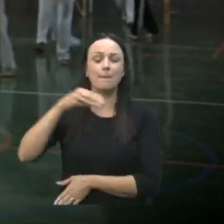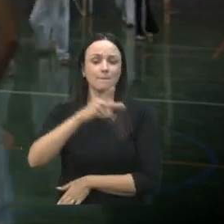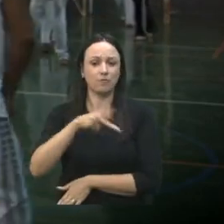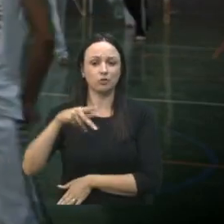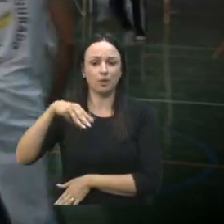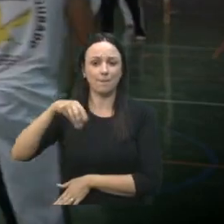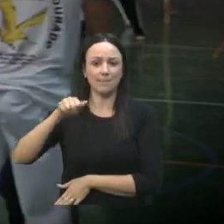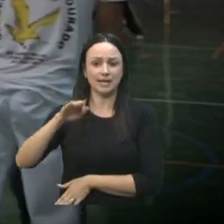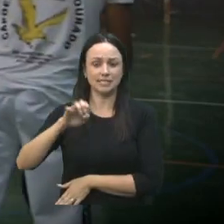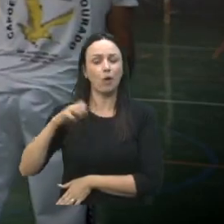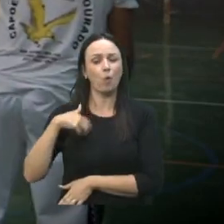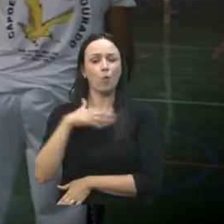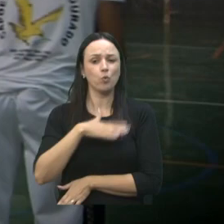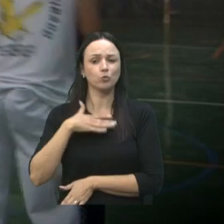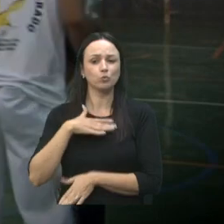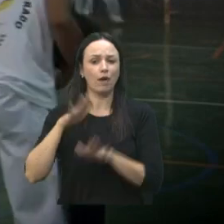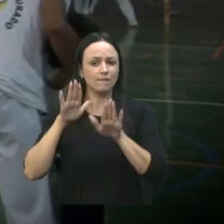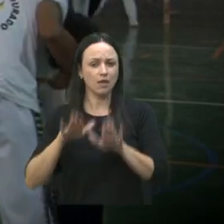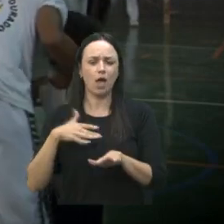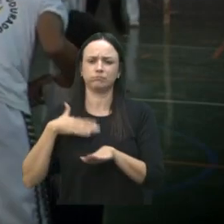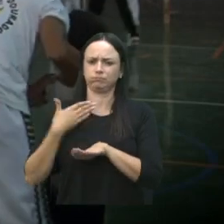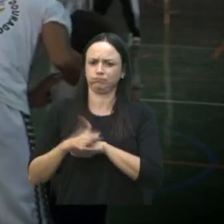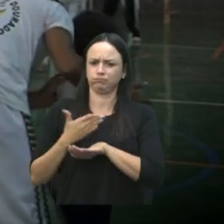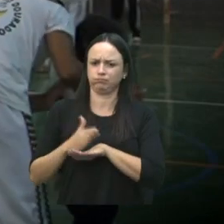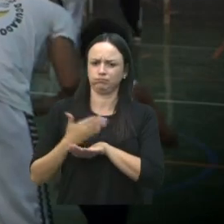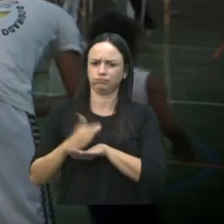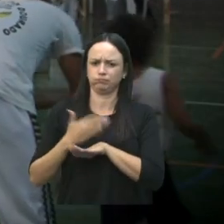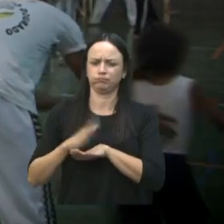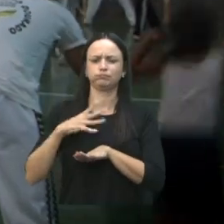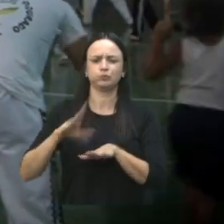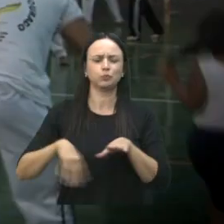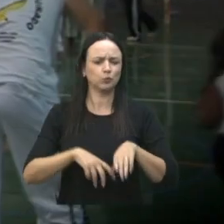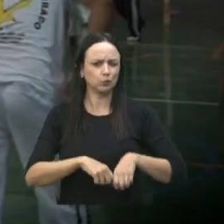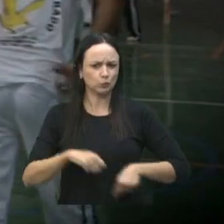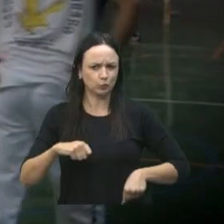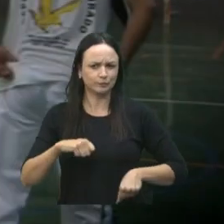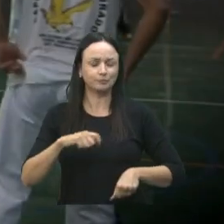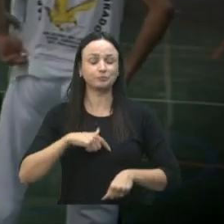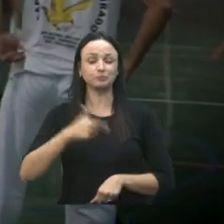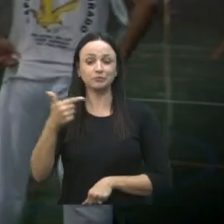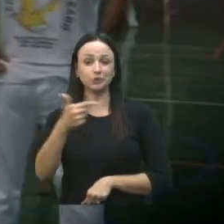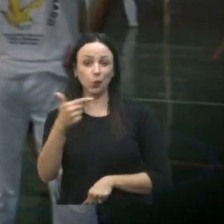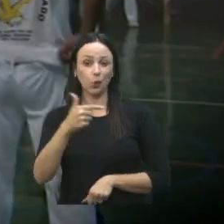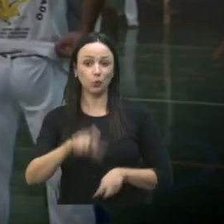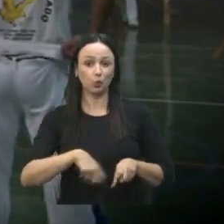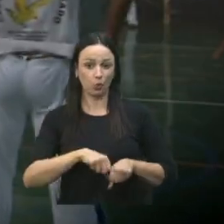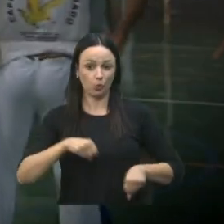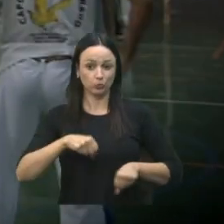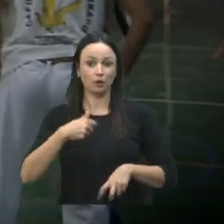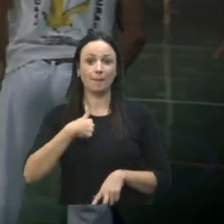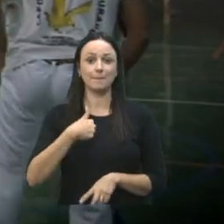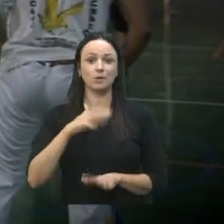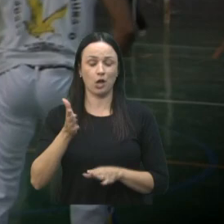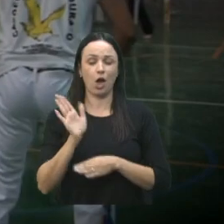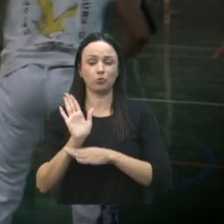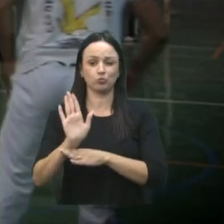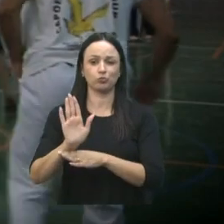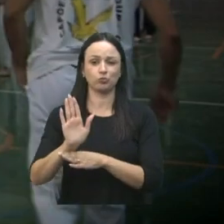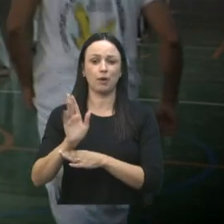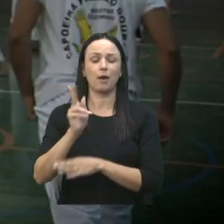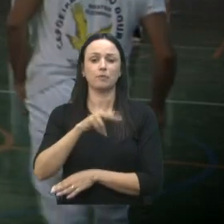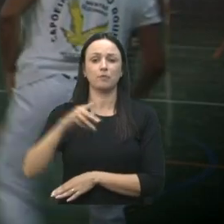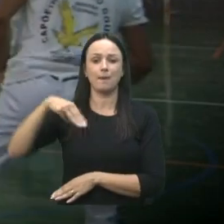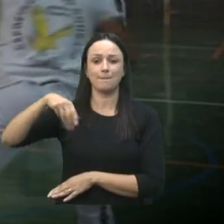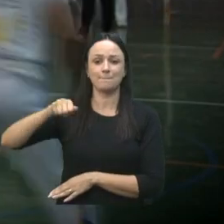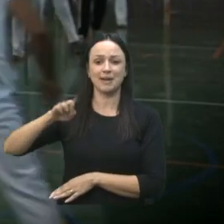Gostei, fiquei lá, treinei tudo, peguei os cordão meu. O segundo cordão meu, eu já ajudava o mestre marcial da aula de capoeira,